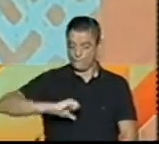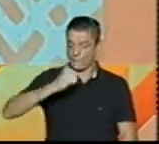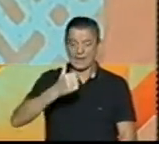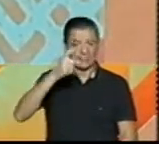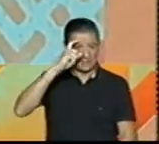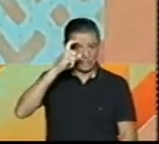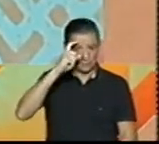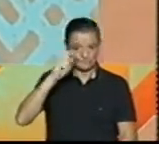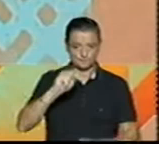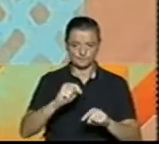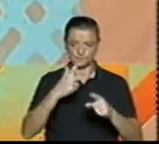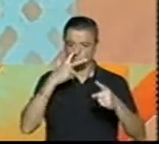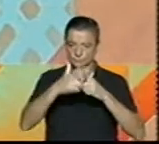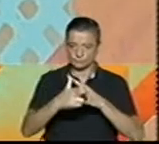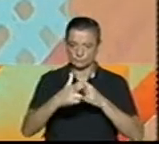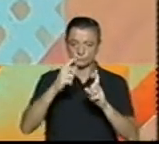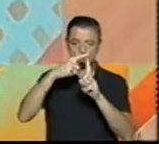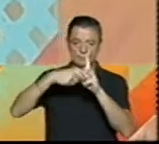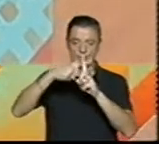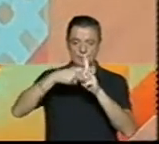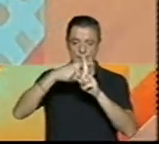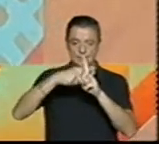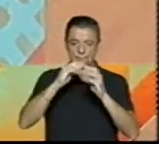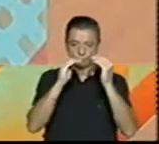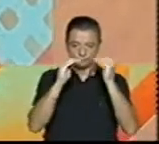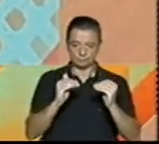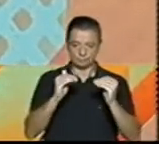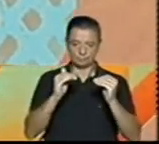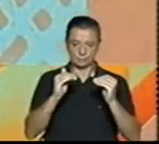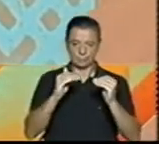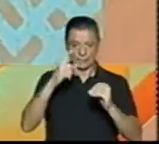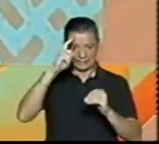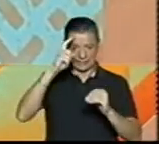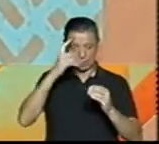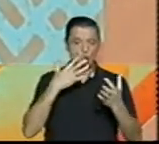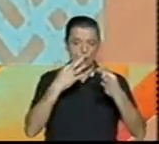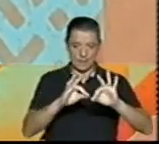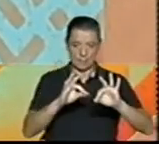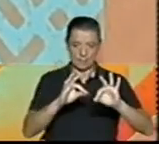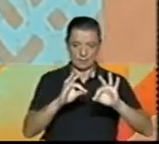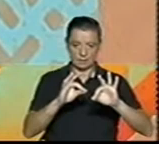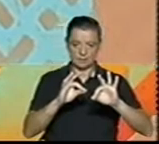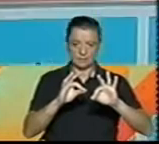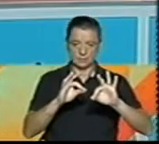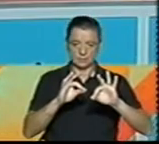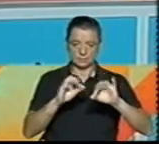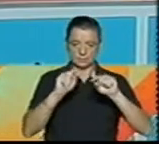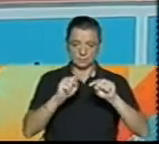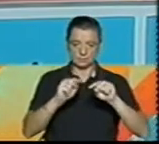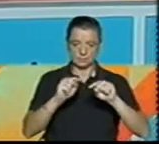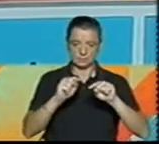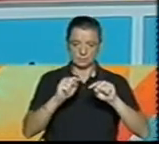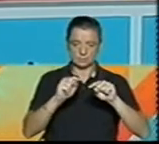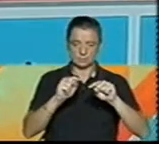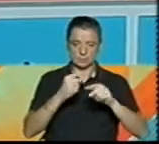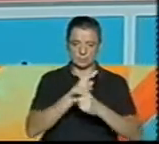como normalmente, desculpa interromper, serve só uma temperatura um bocadinho mais baixa que o outro tinto normal, sim, não é? Exatamente, exatamente. Mais fresco. Tanto que ele também, por exemplo, ele no